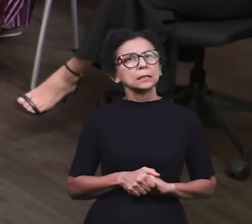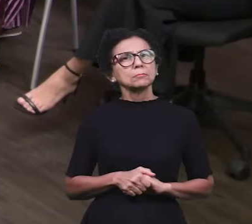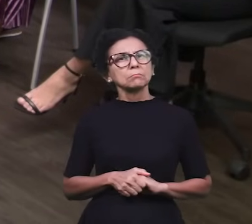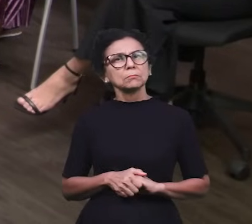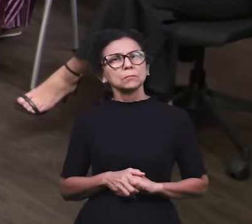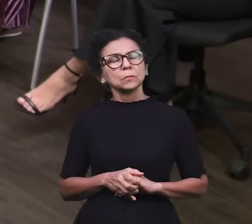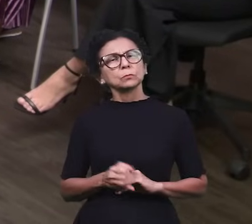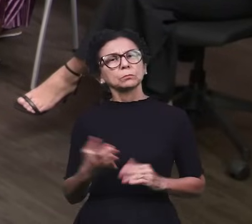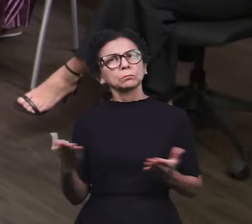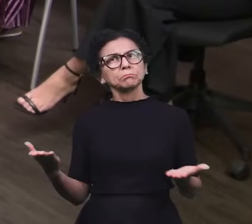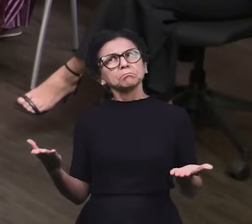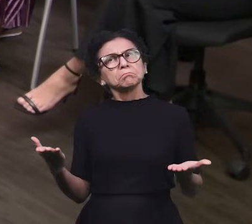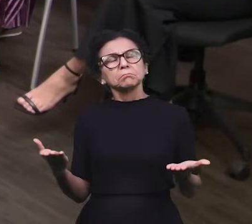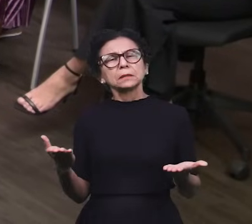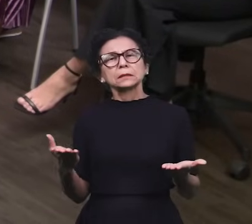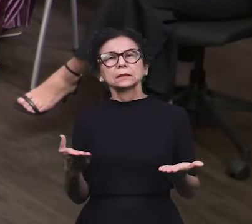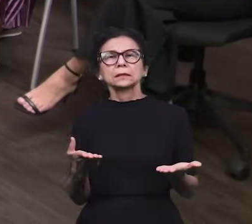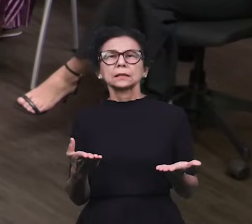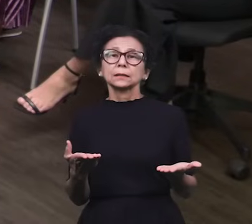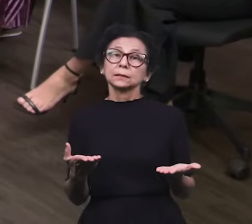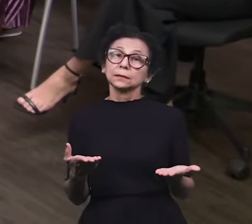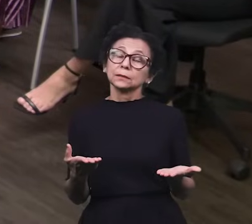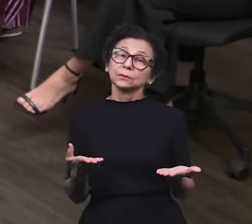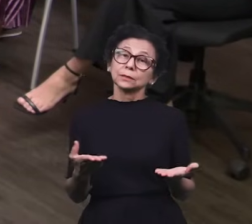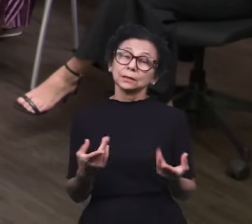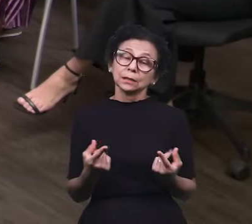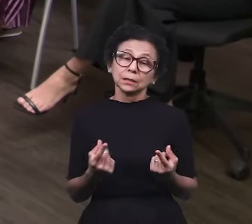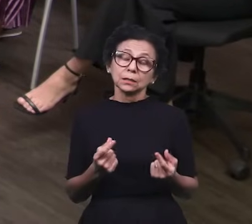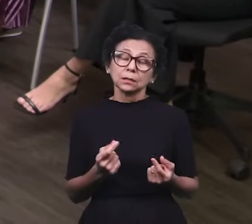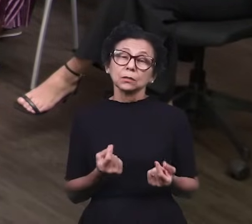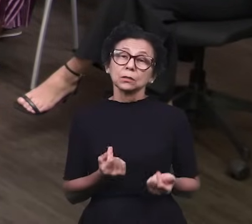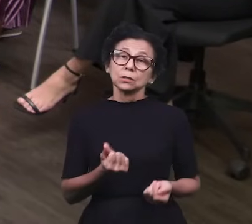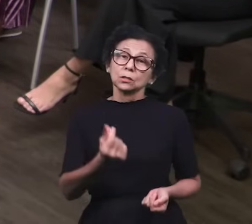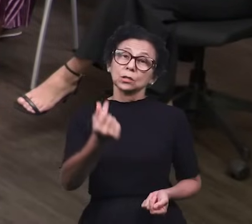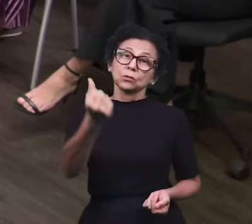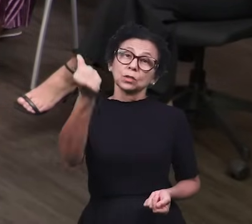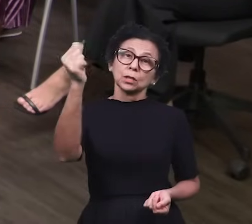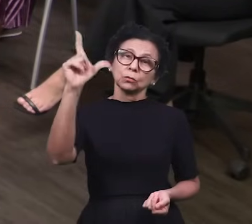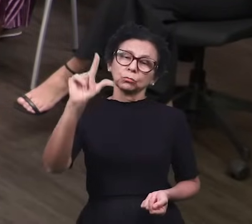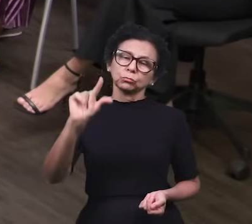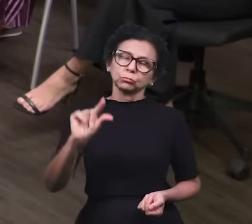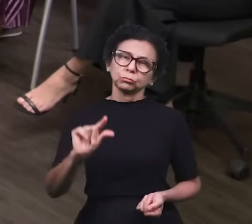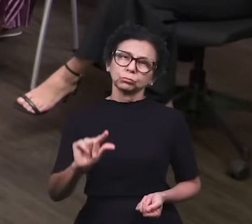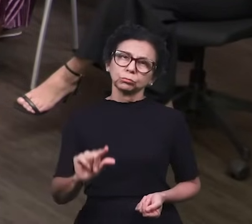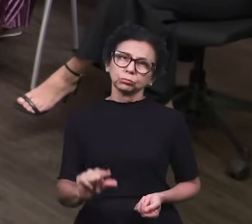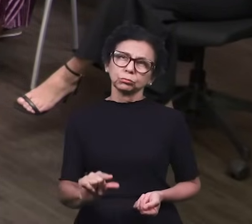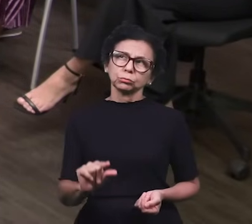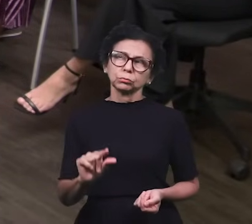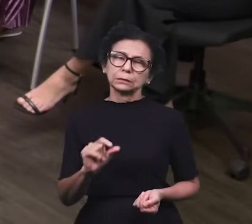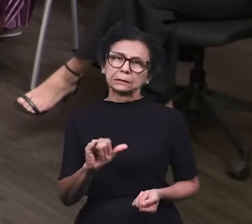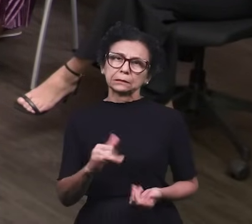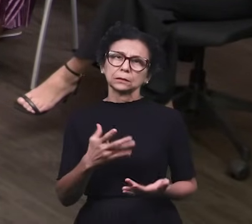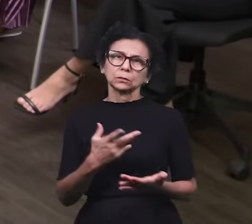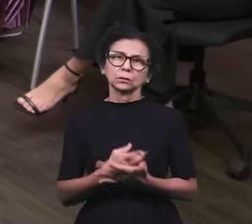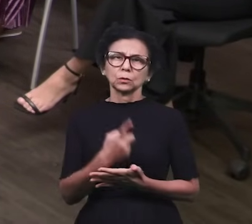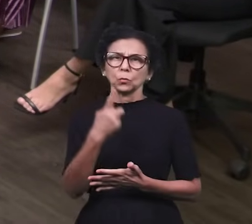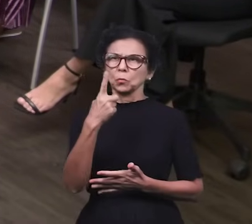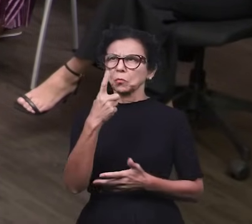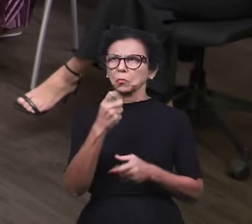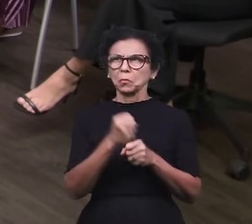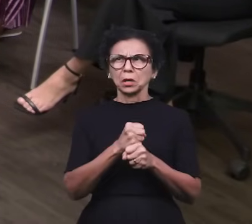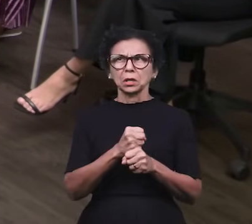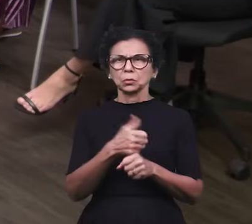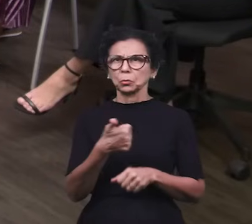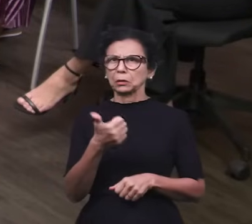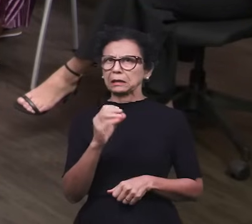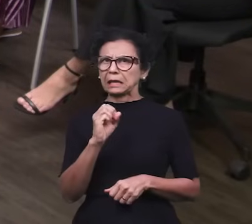perda de valor, né? Uma perda de poder de compra do seu dinheiro. E se isso acontece em 1 ano ou em 10